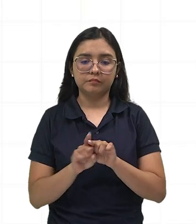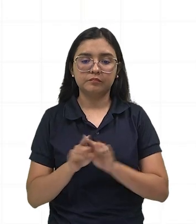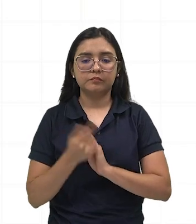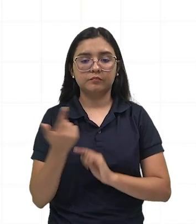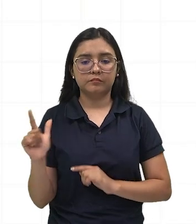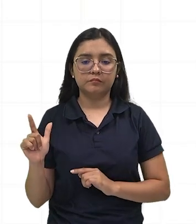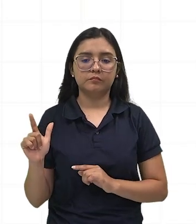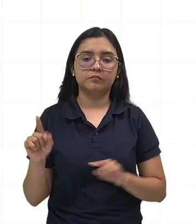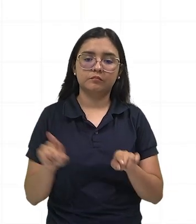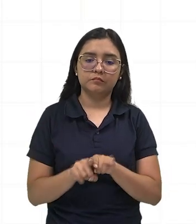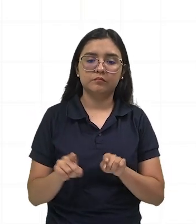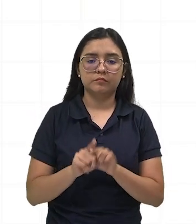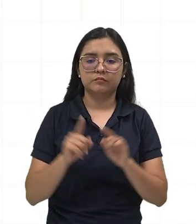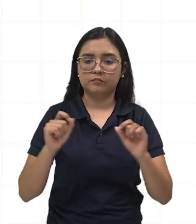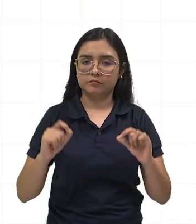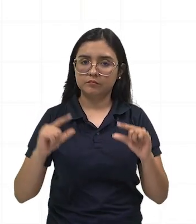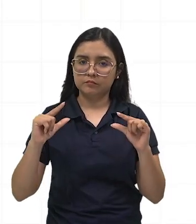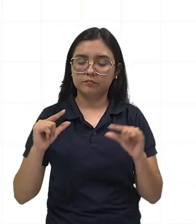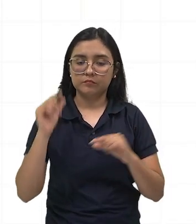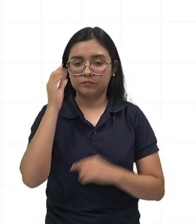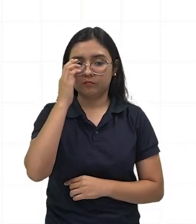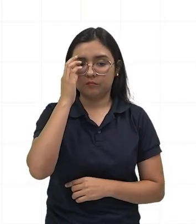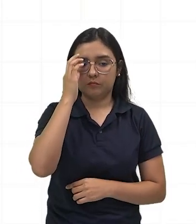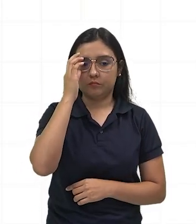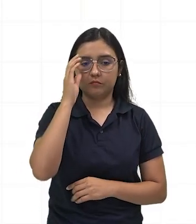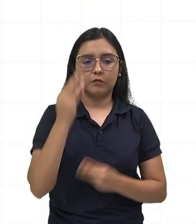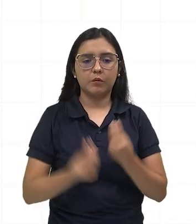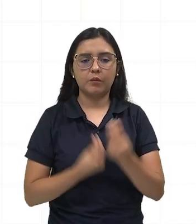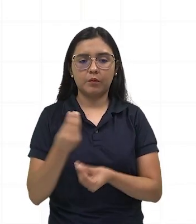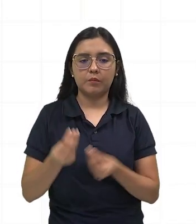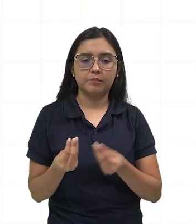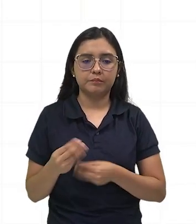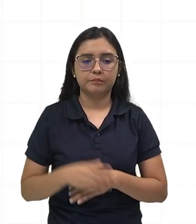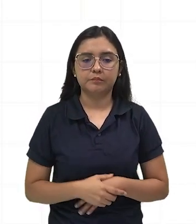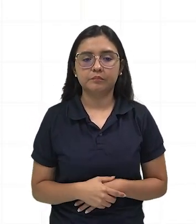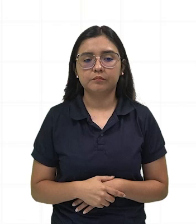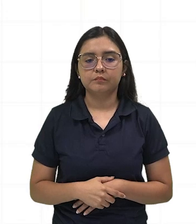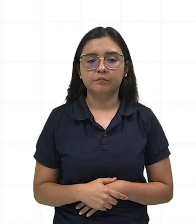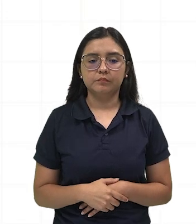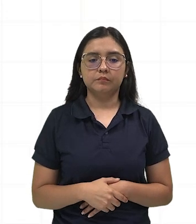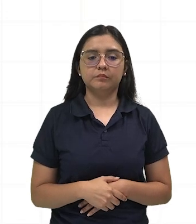aumento na medida da outra. De que forma?